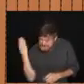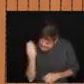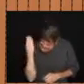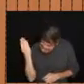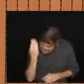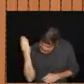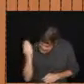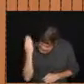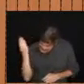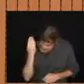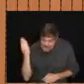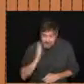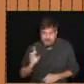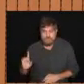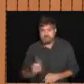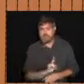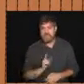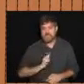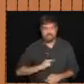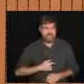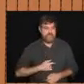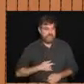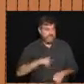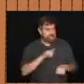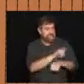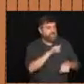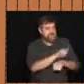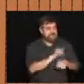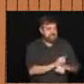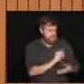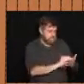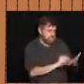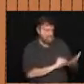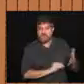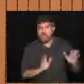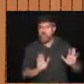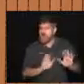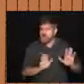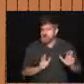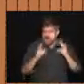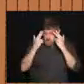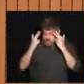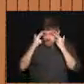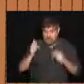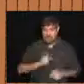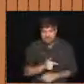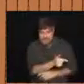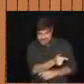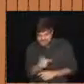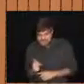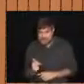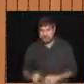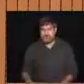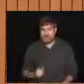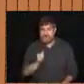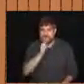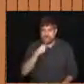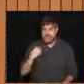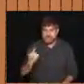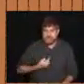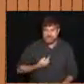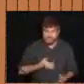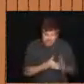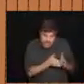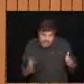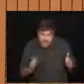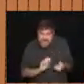nenhum. E não será computada a falta. Então, mesmo essa semana ainda tendo, nós vamos criar um período